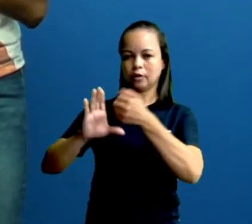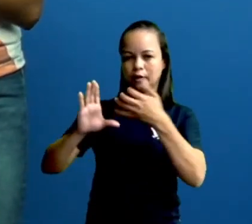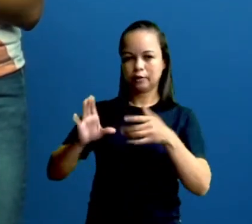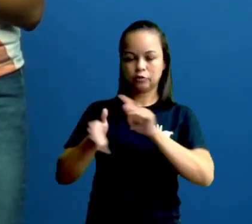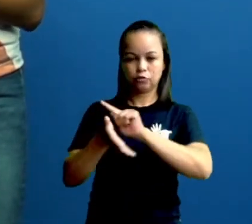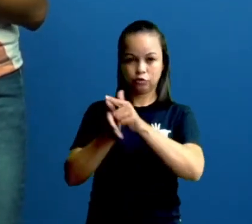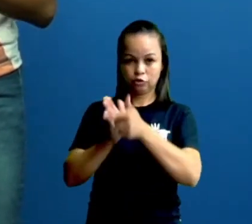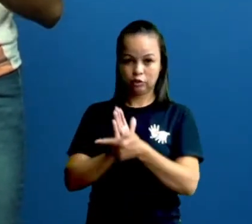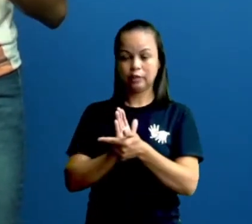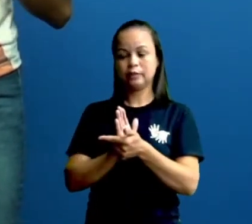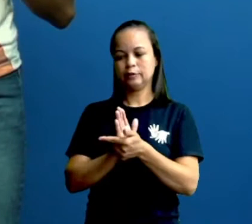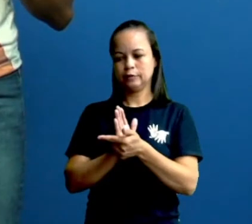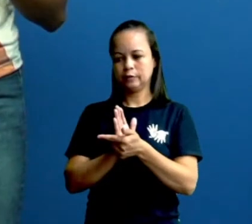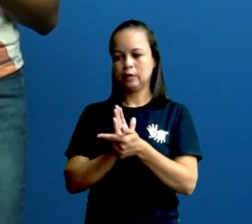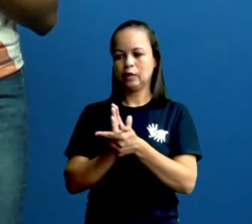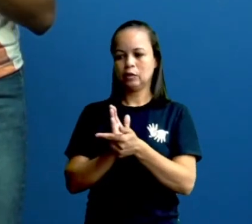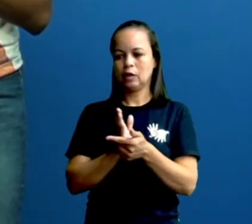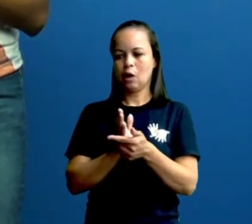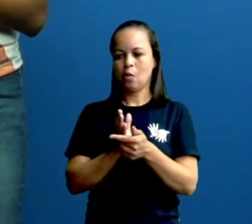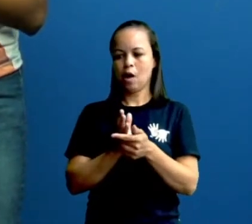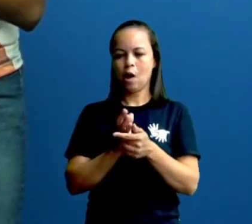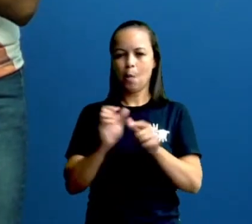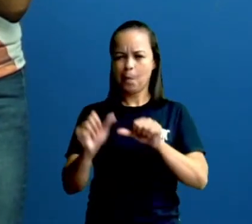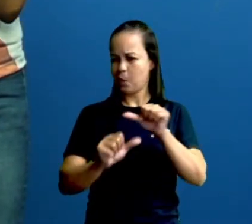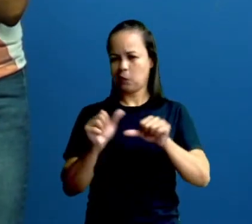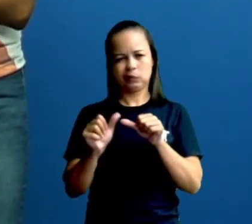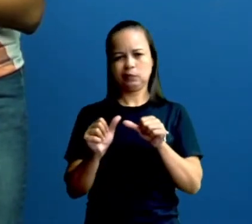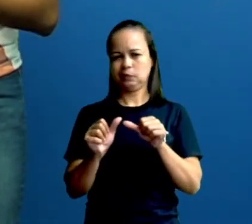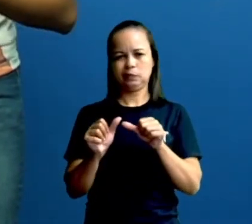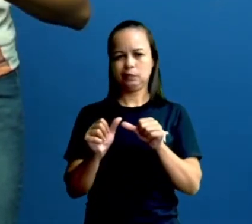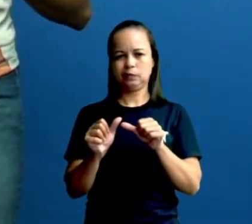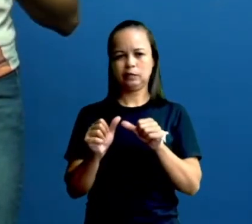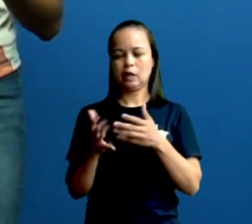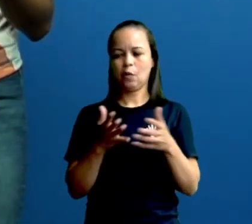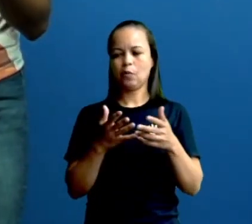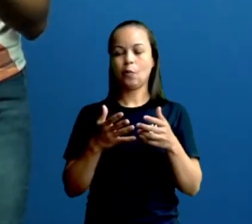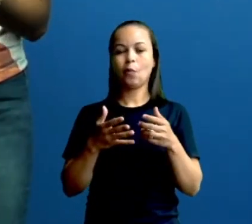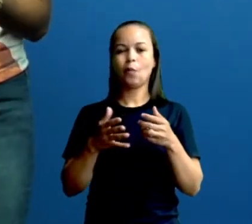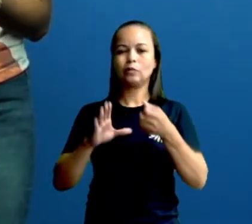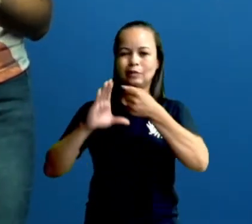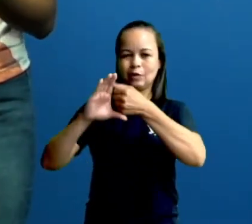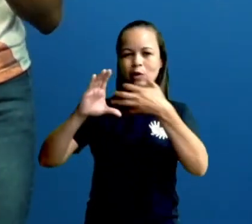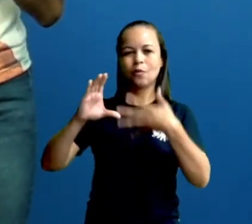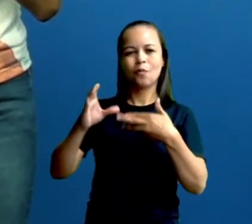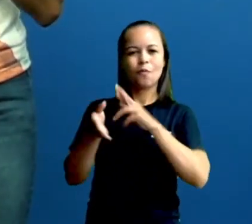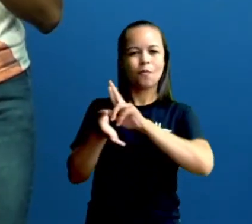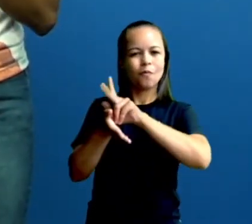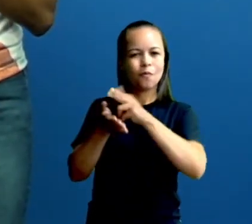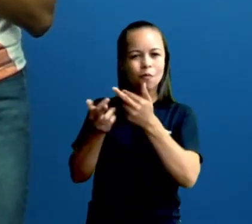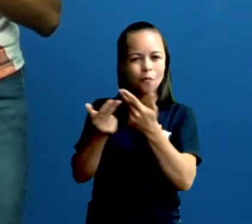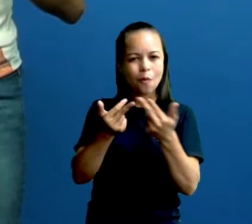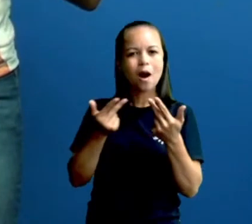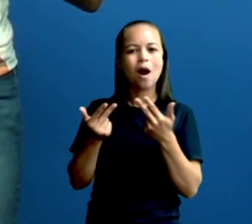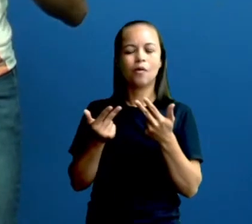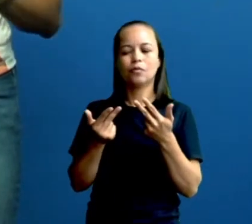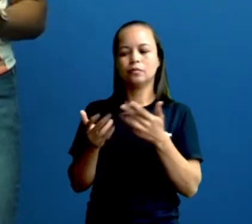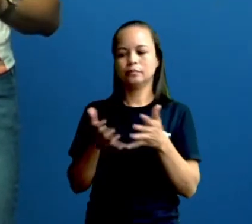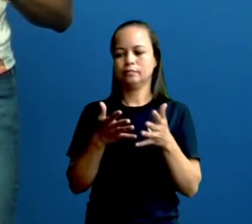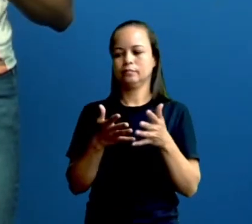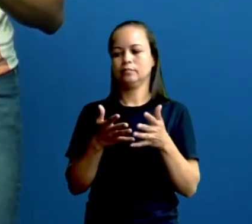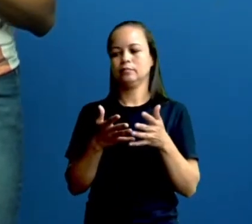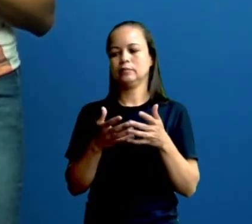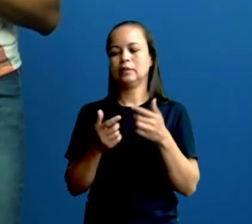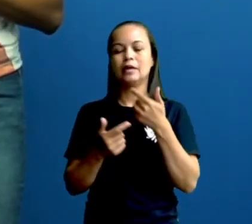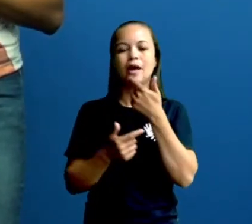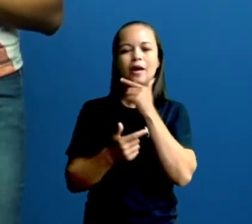se alteram. Então, continuam com as mesmas características, que é o humor. Portanto, é